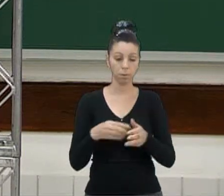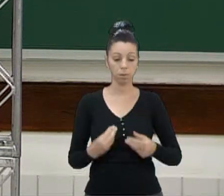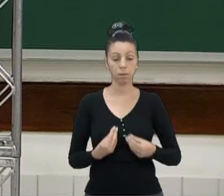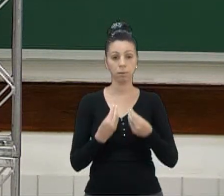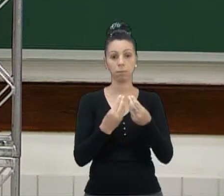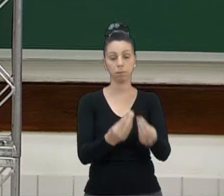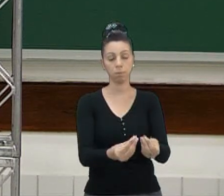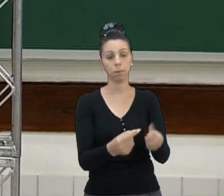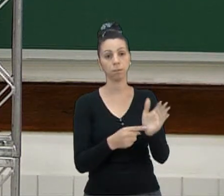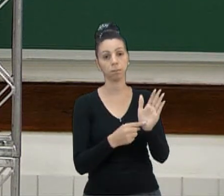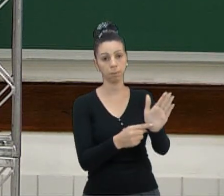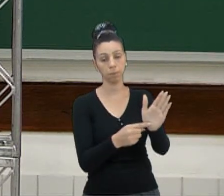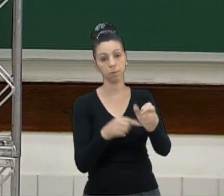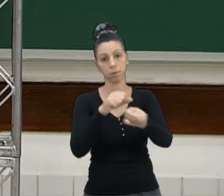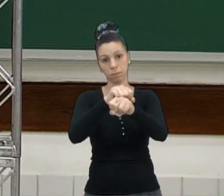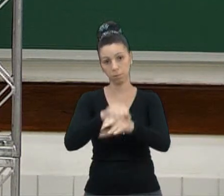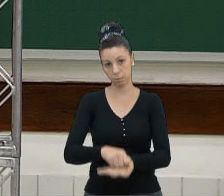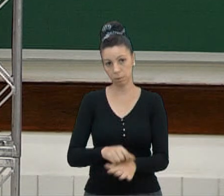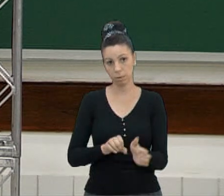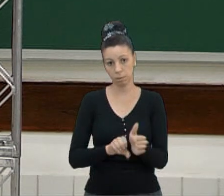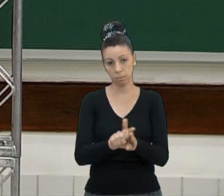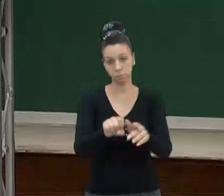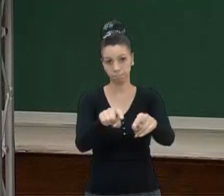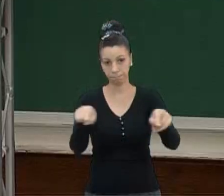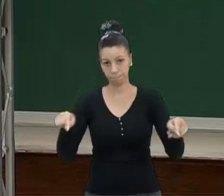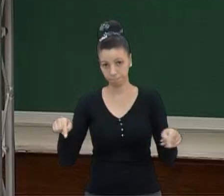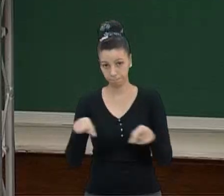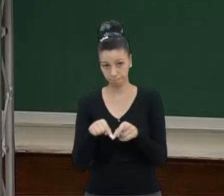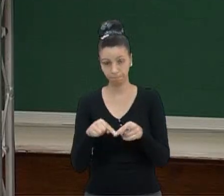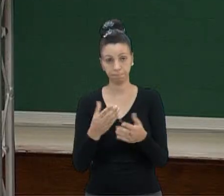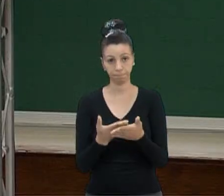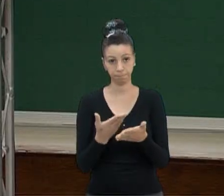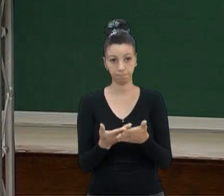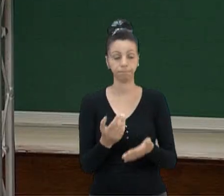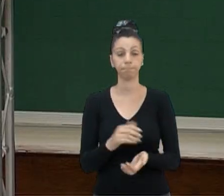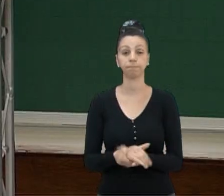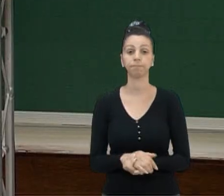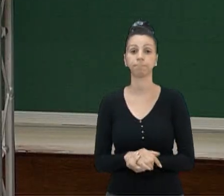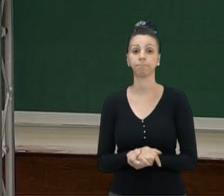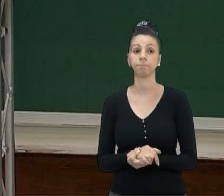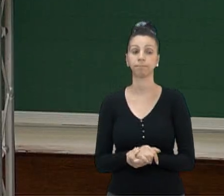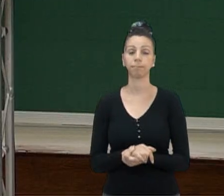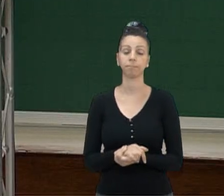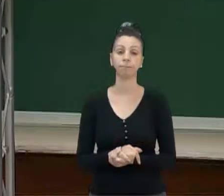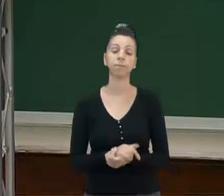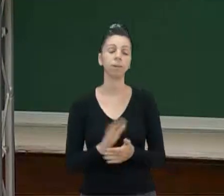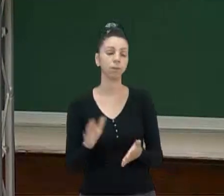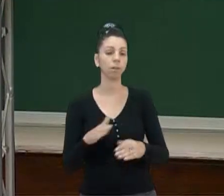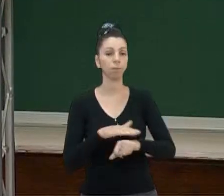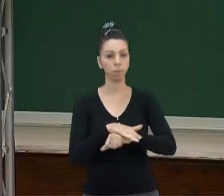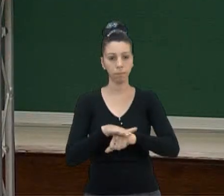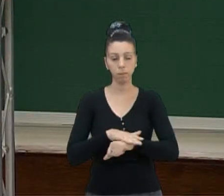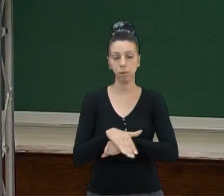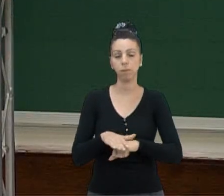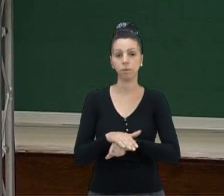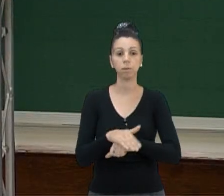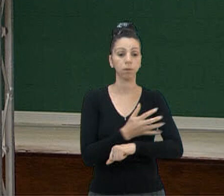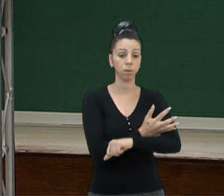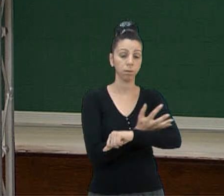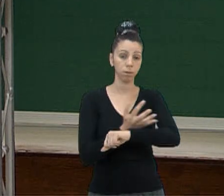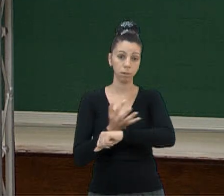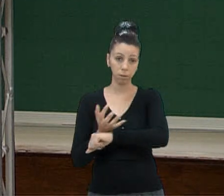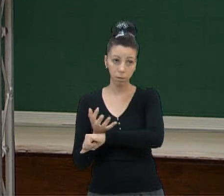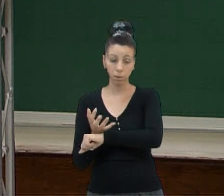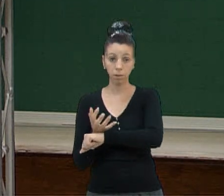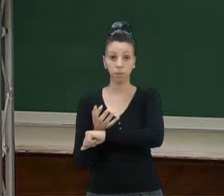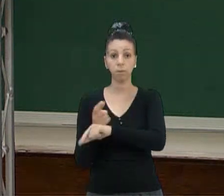vocês lá no aplicativo, certo? Pensando que a gente já tratou bastante sobre essa questão ali do relevo, até